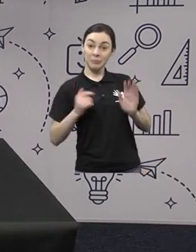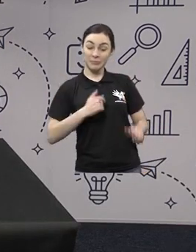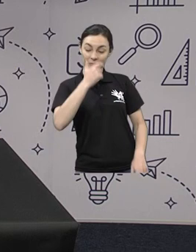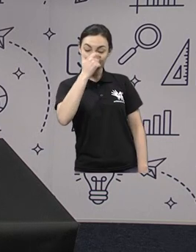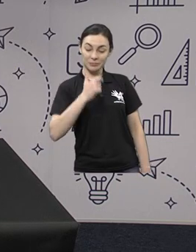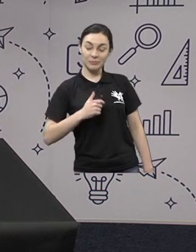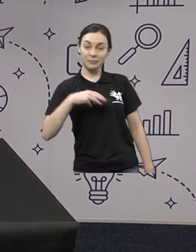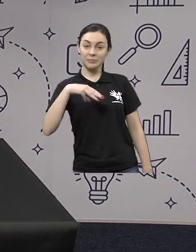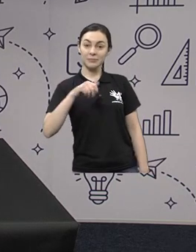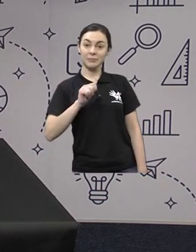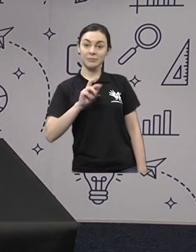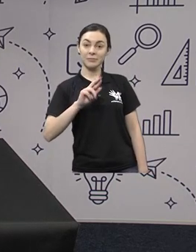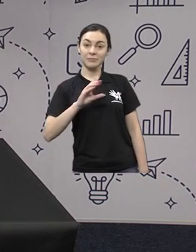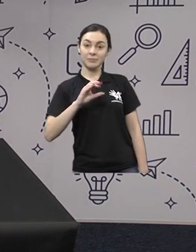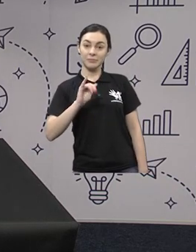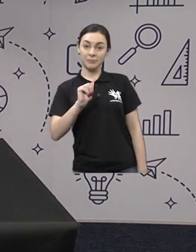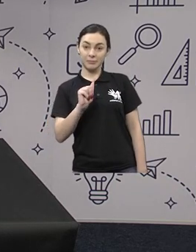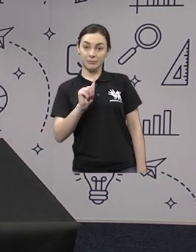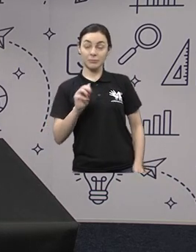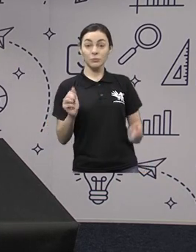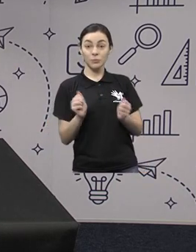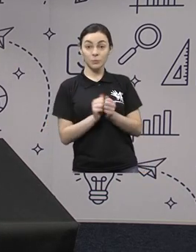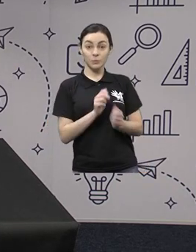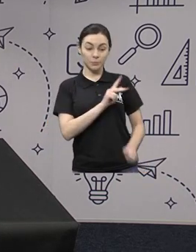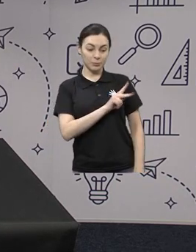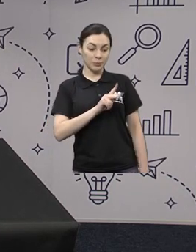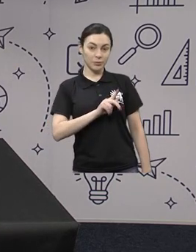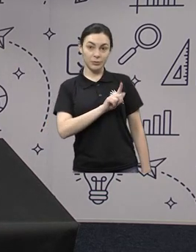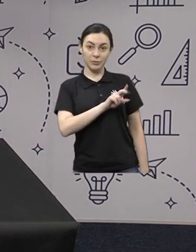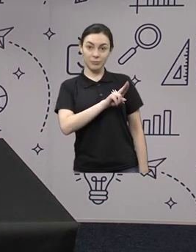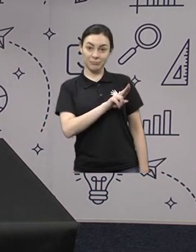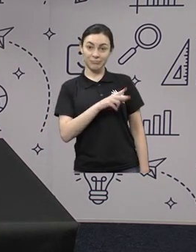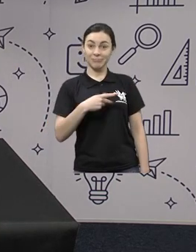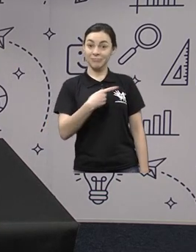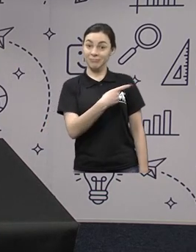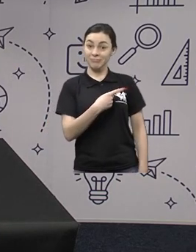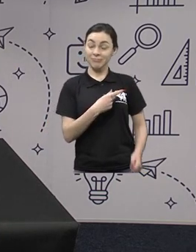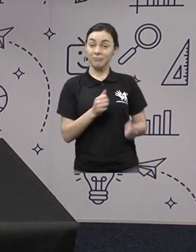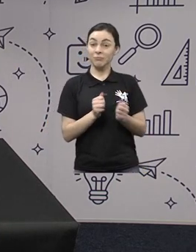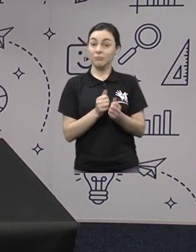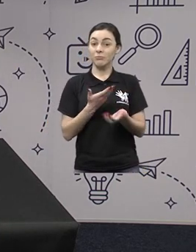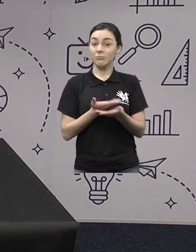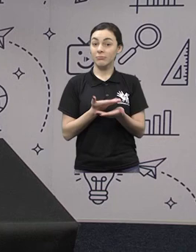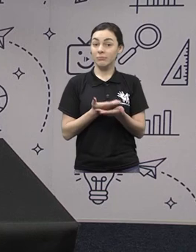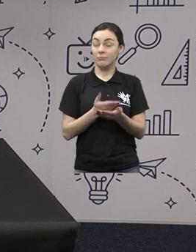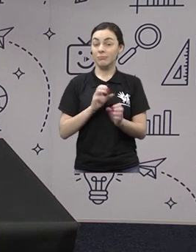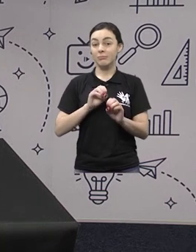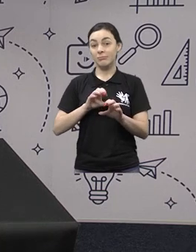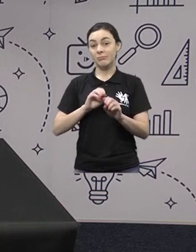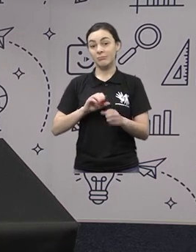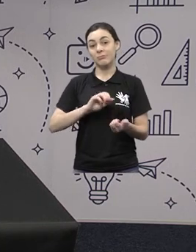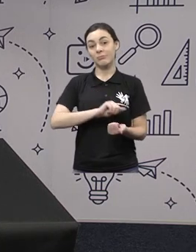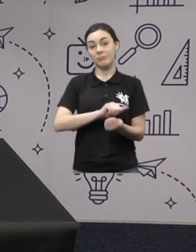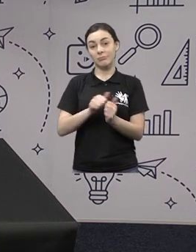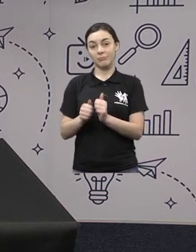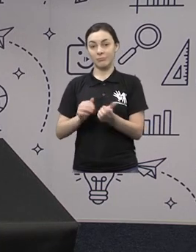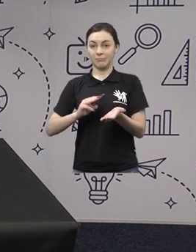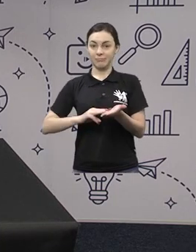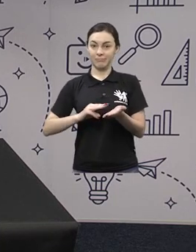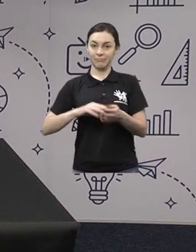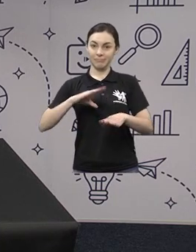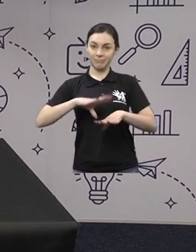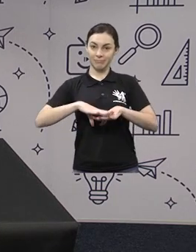Olá, pessoal! Eu sou a professora Márcia e, junto com a professora Lu, vamos dar hoje a nossa aula de Adequação Metodológica